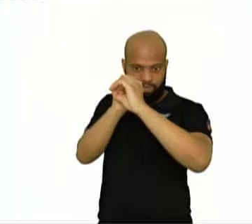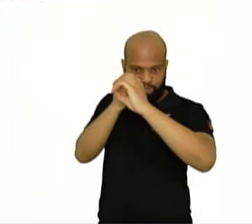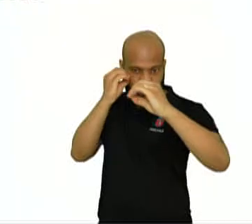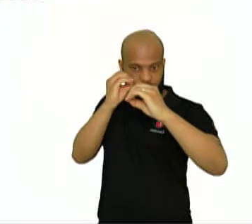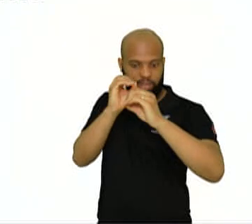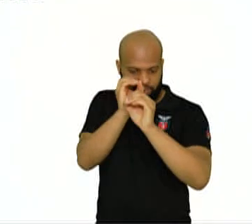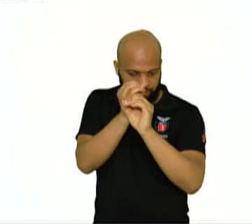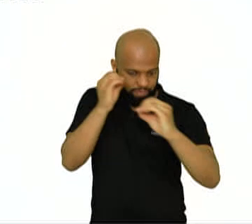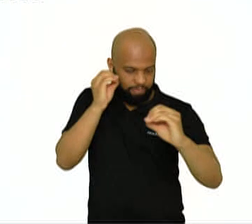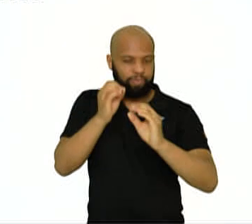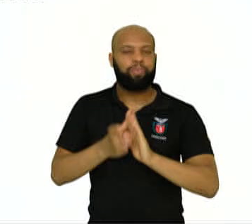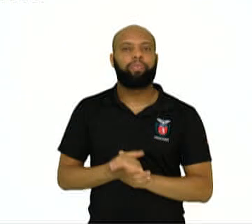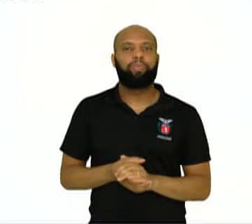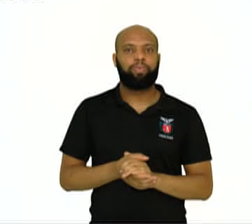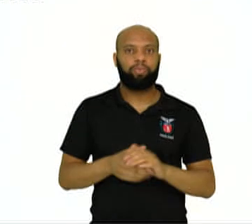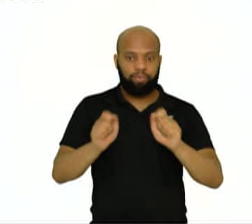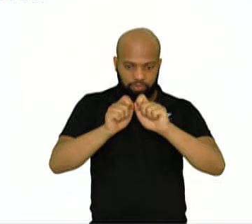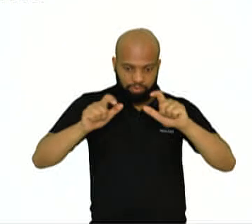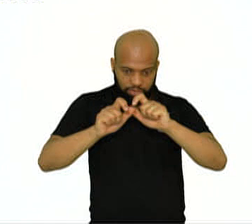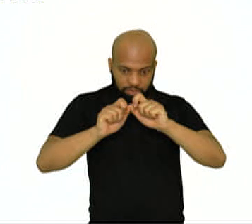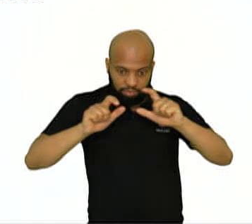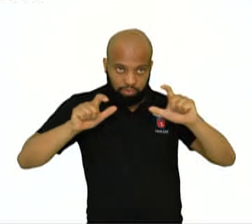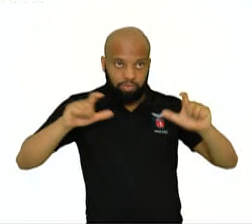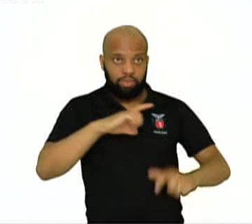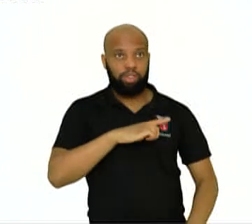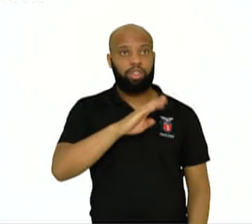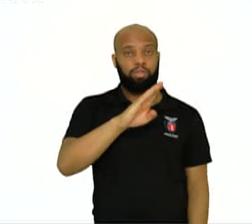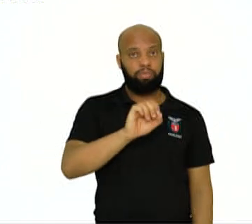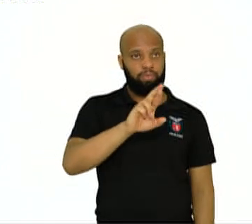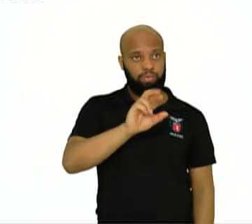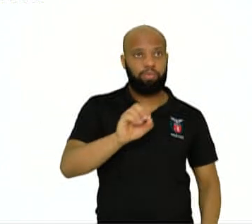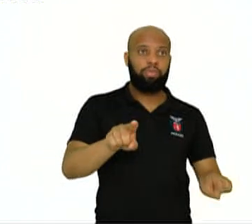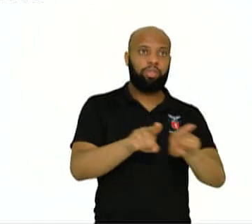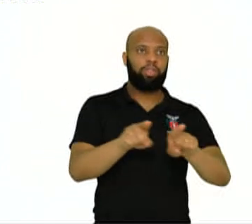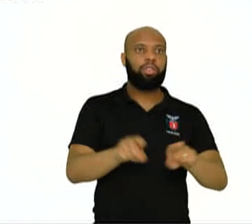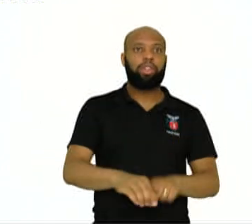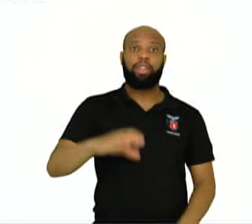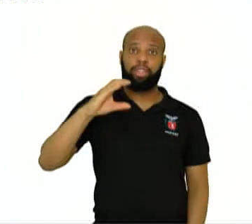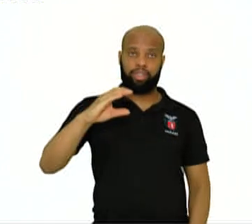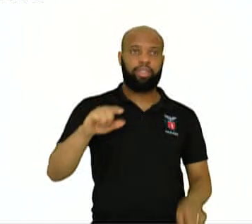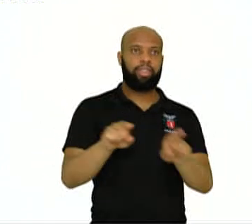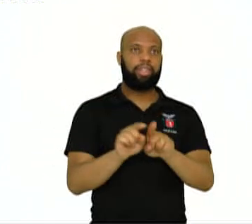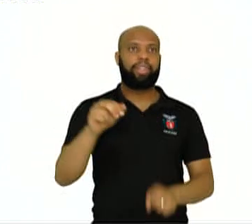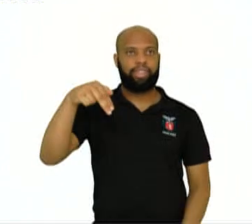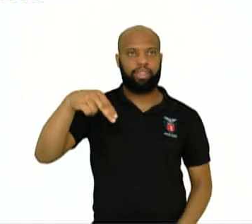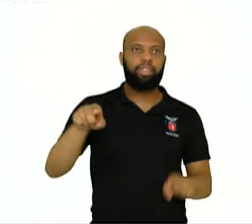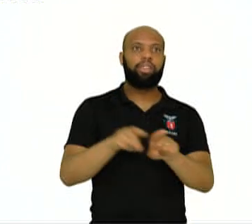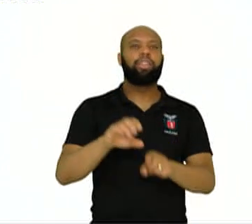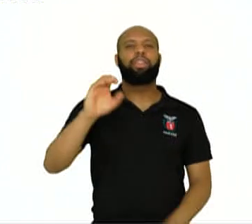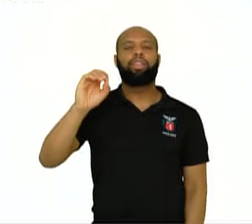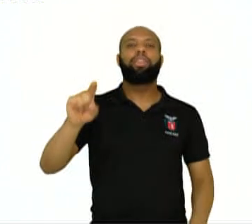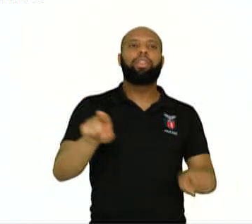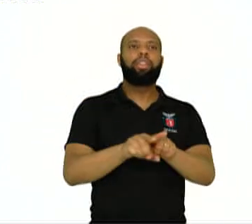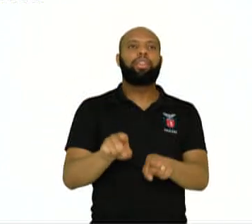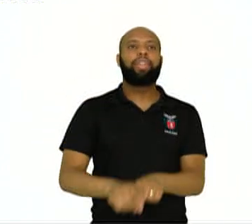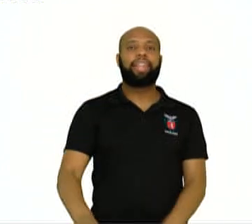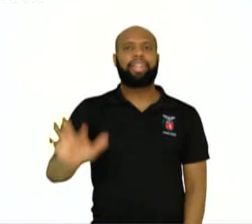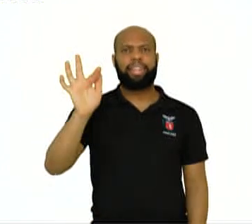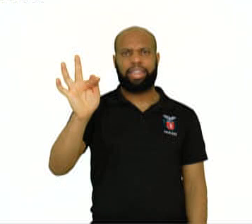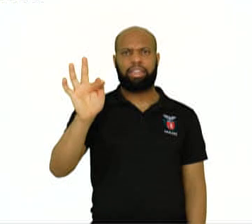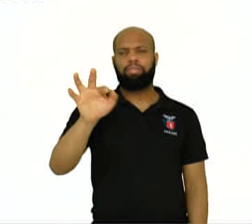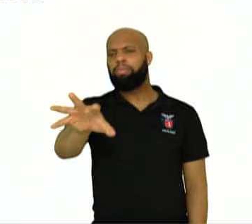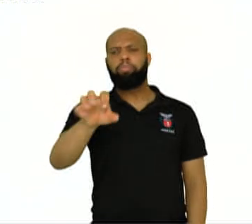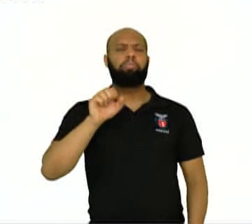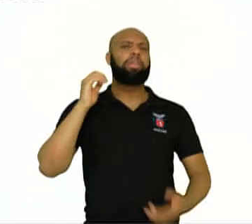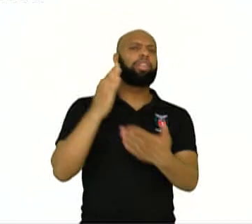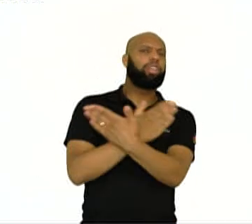legal. Percebam que eu tenho o boro, carbono, nitrogênio, oxigênio e o flúor. Eu fiz um